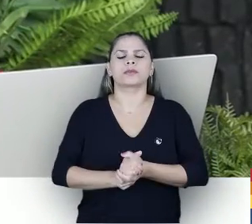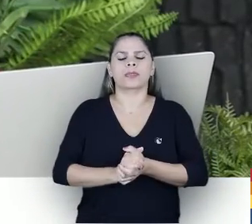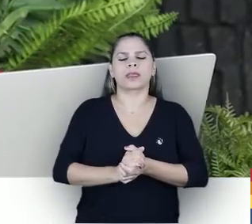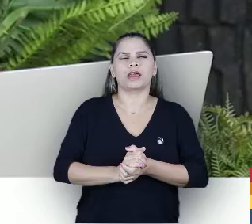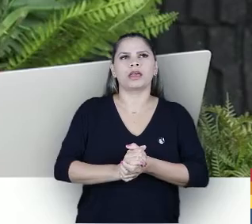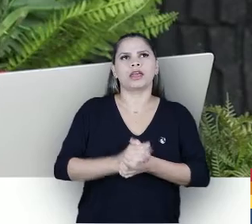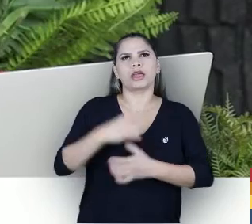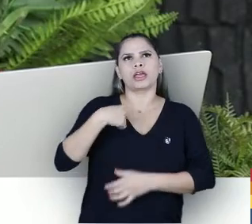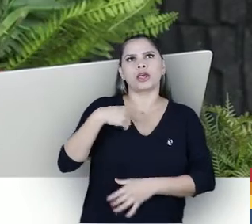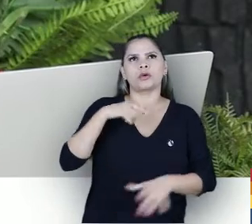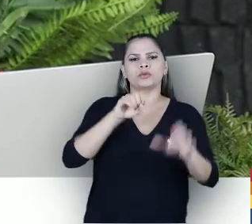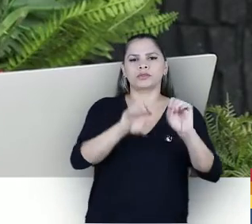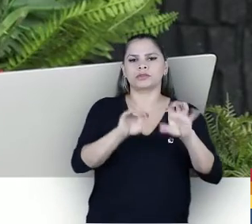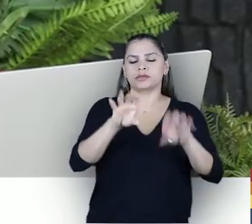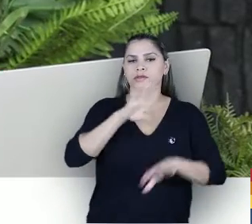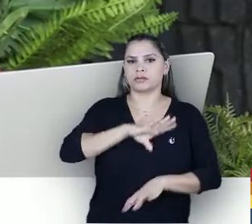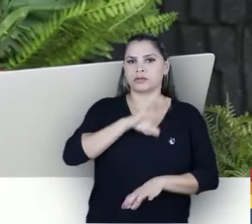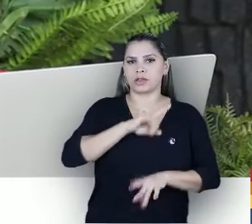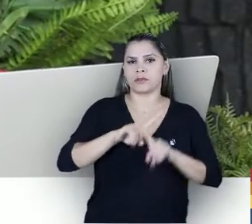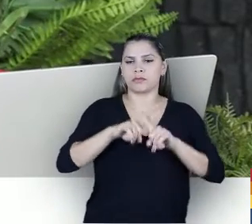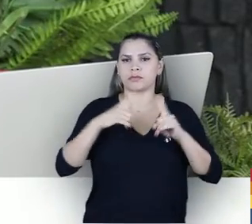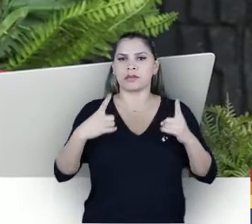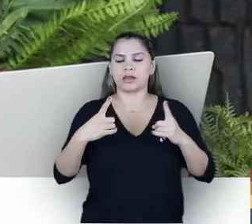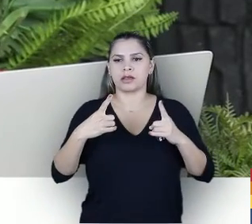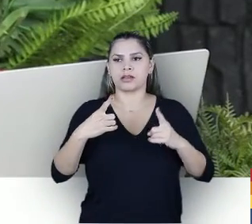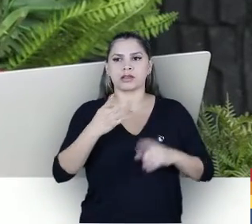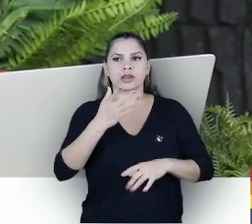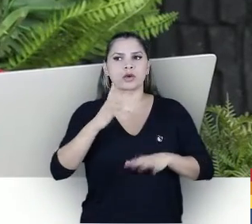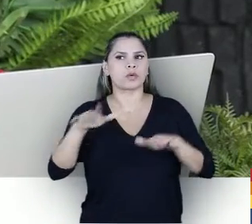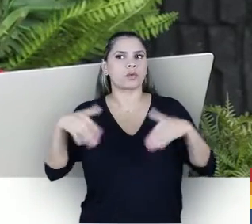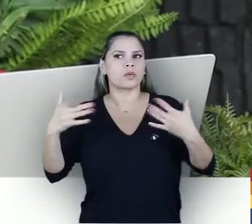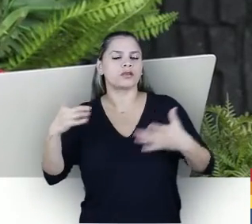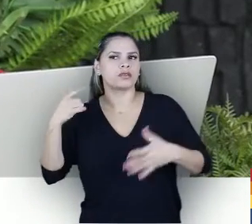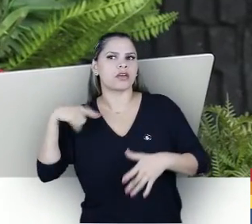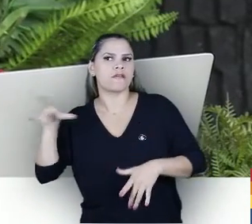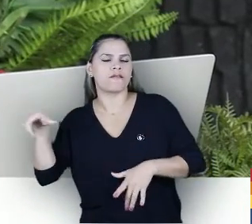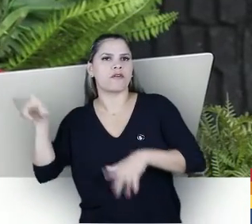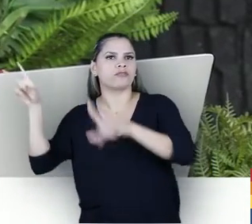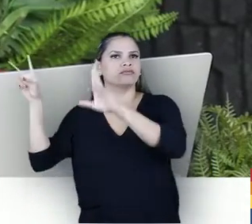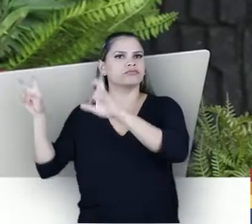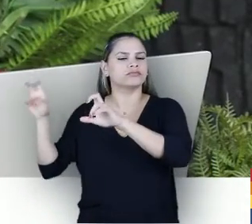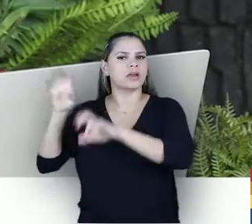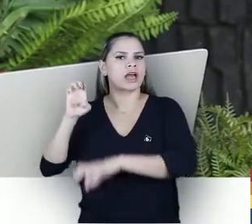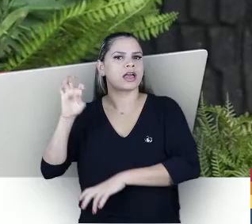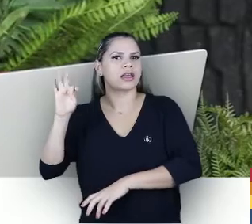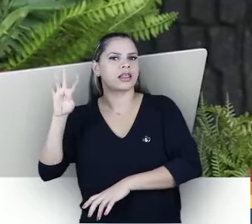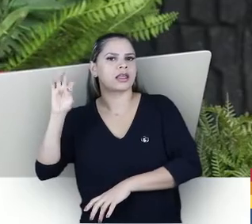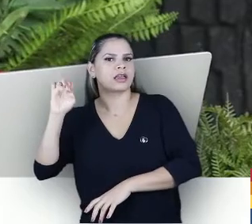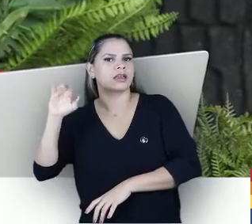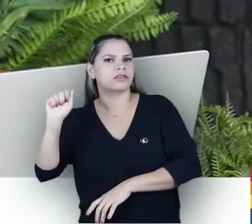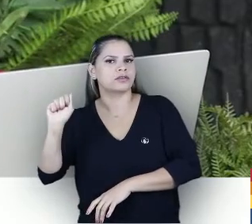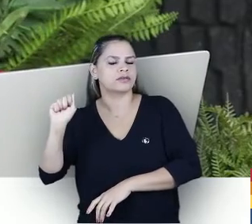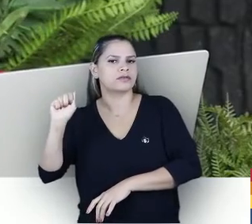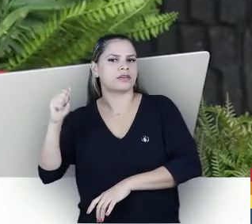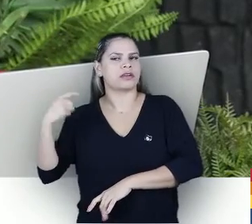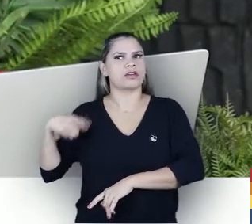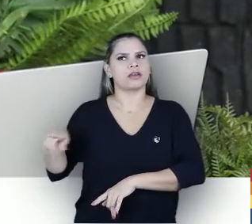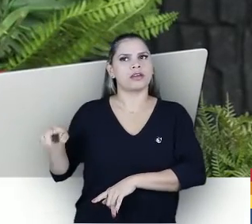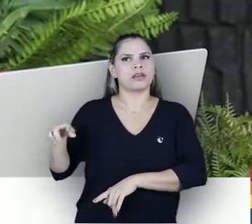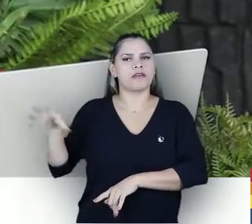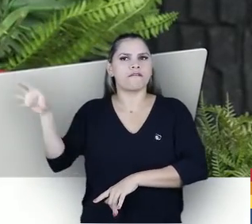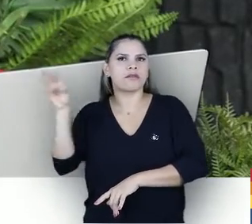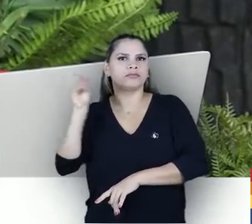que forma a gente percebe essa integração. Estou trabalhando aqui língua portuguesa, mas quando eu for trabalhar